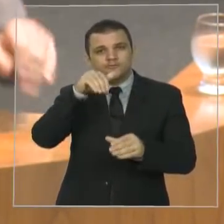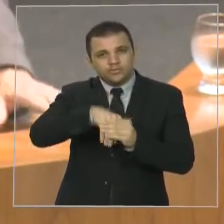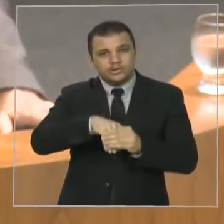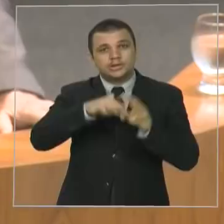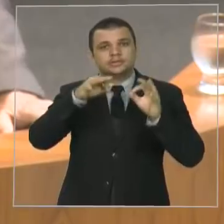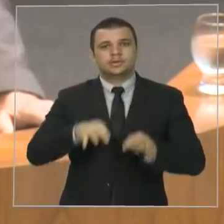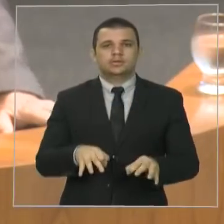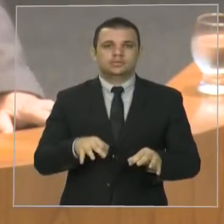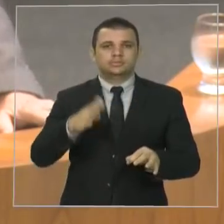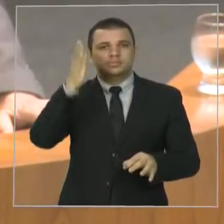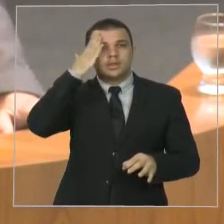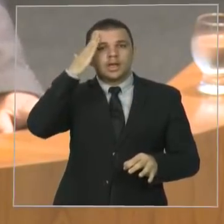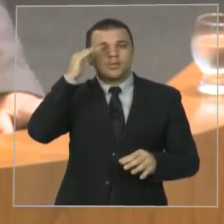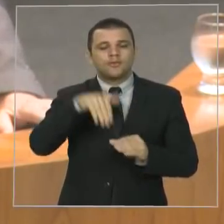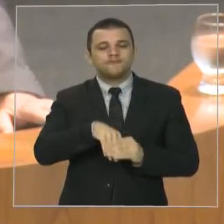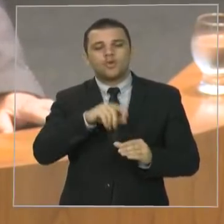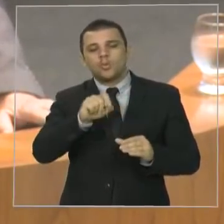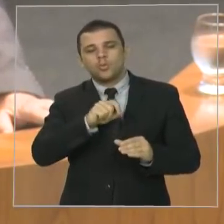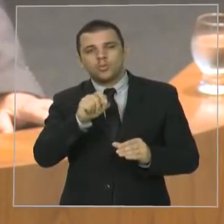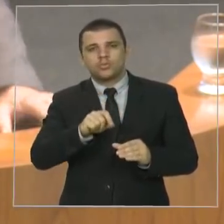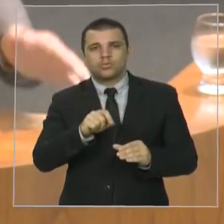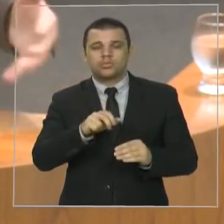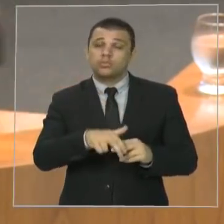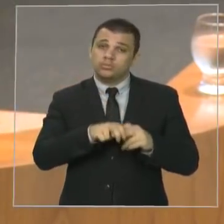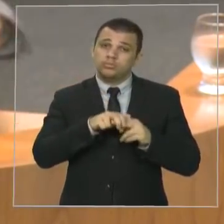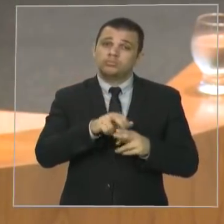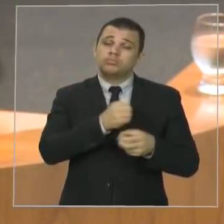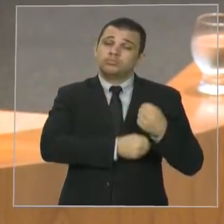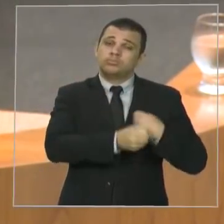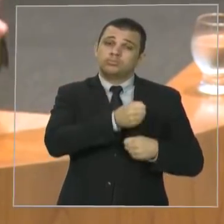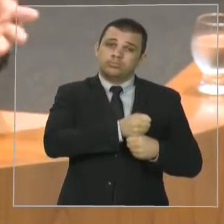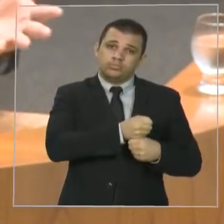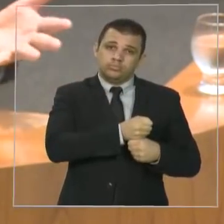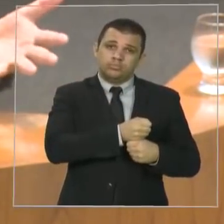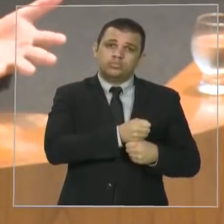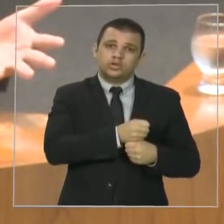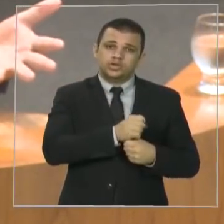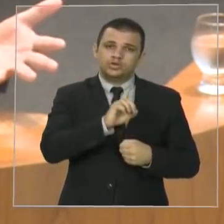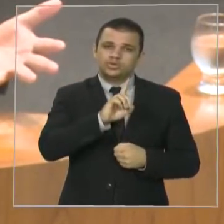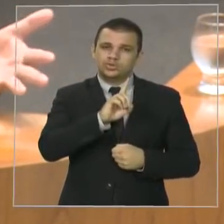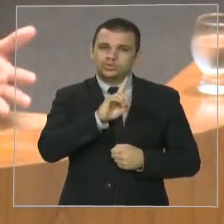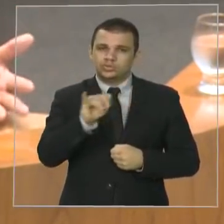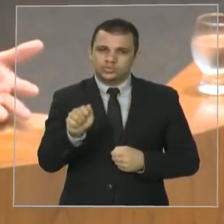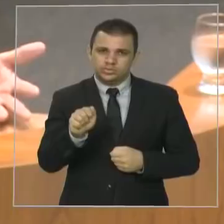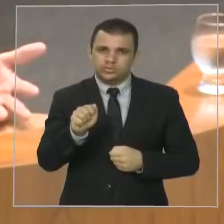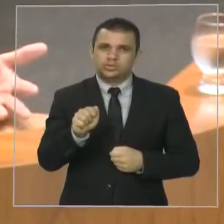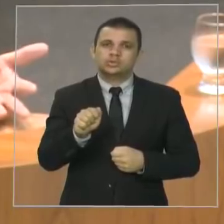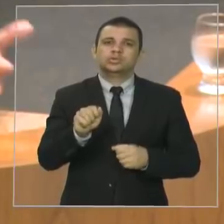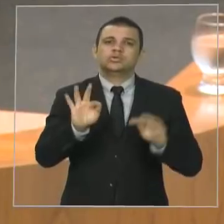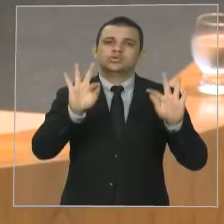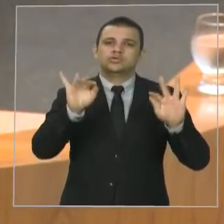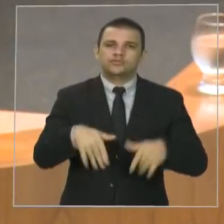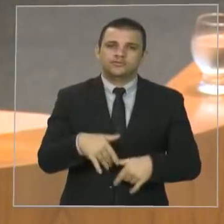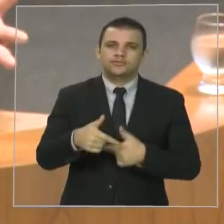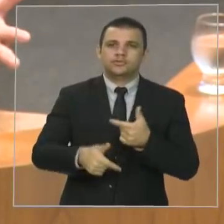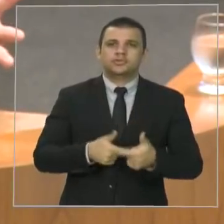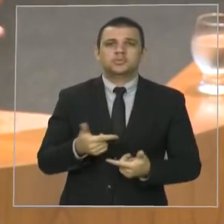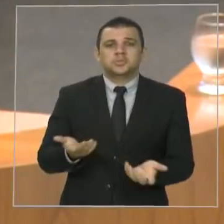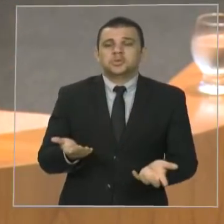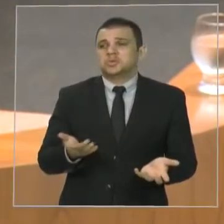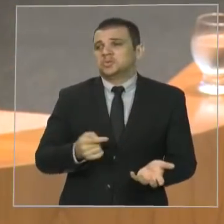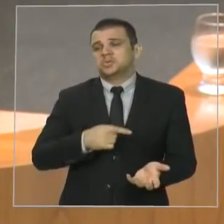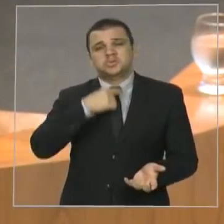consertadas. Nós não poderemos tirar direitos que já as pessoas, policiais, já havia muitos anos.